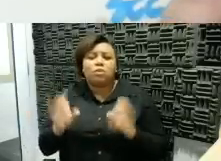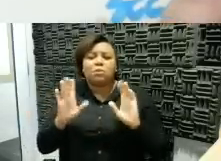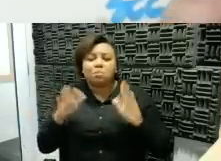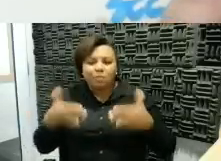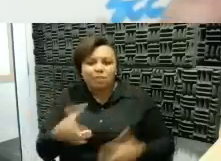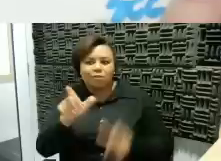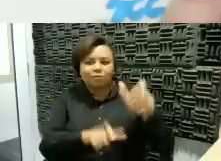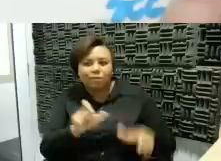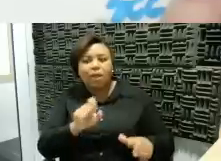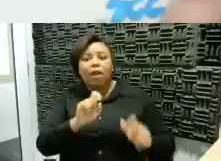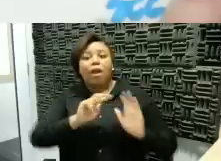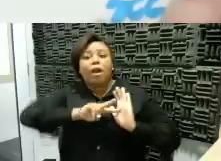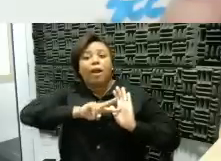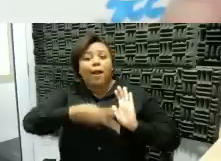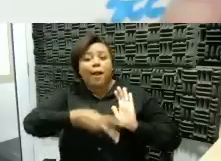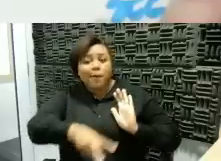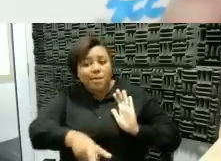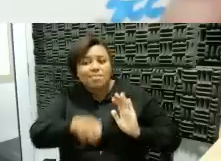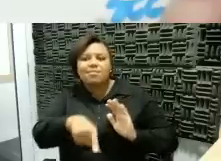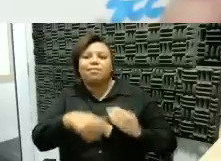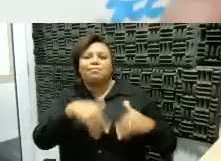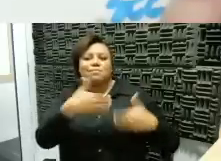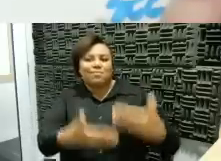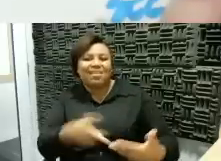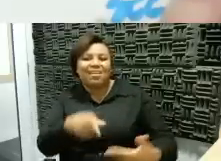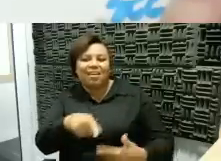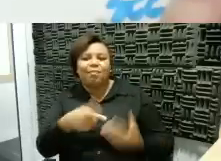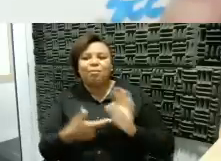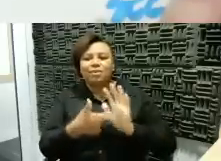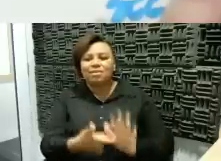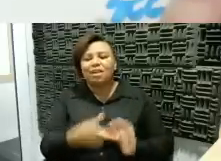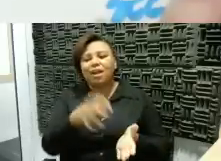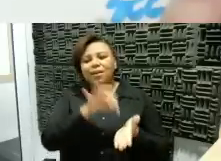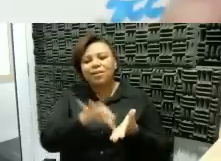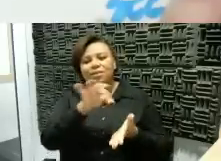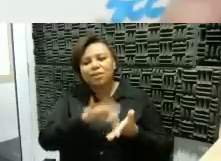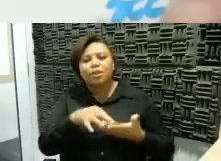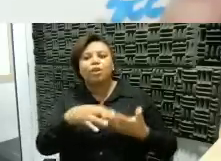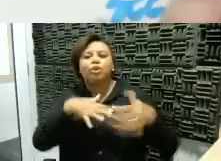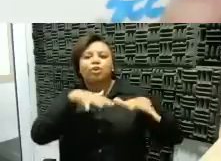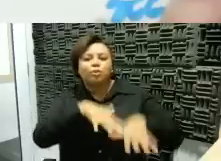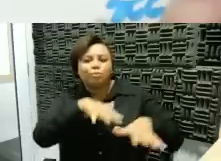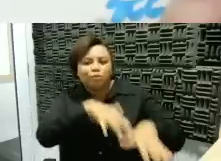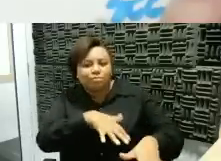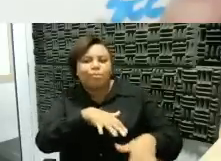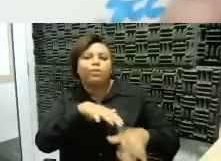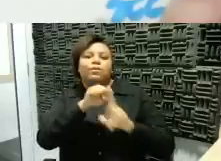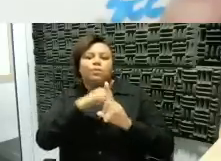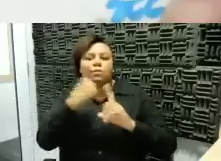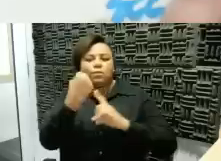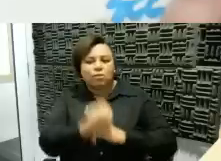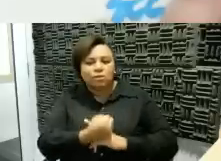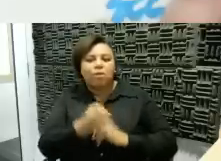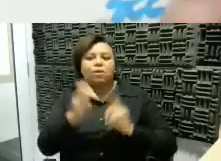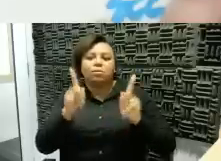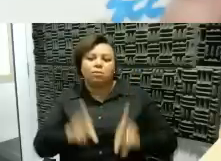mostraram os teóricos desse eh do desse do movimento social das das da das pessoas com deficiência né mostraram olha